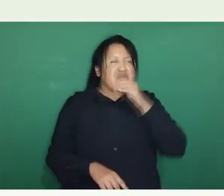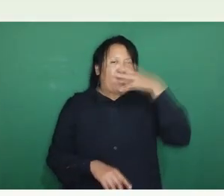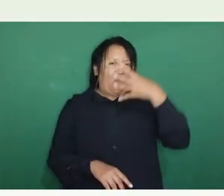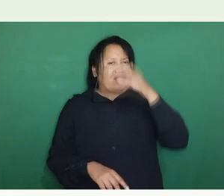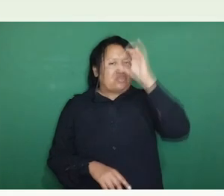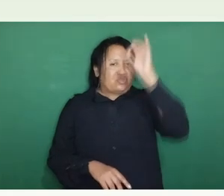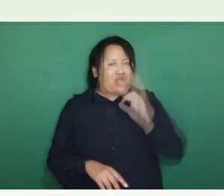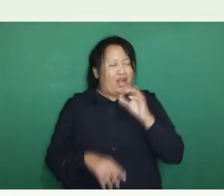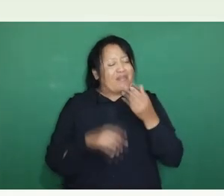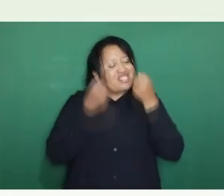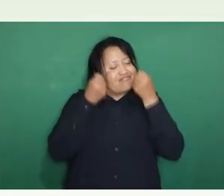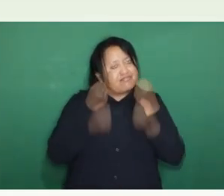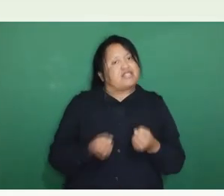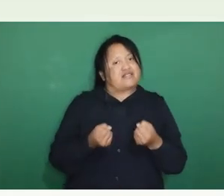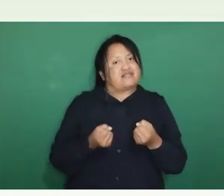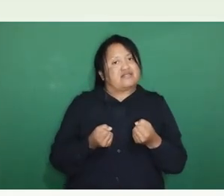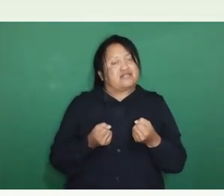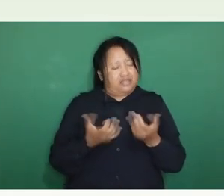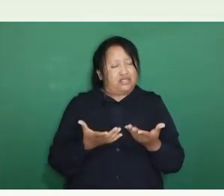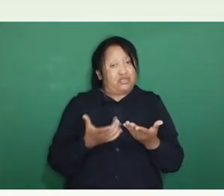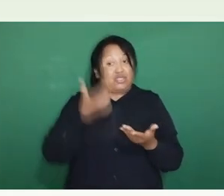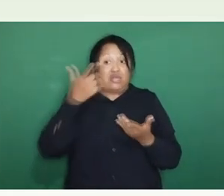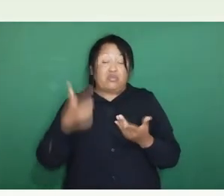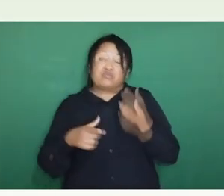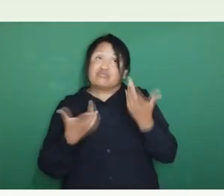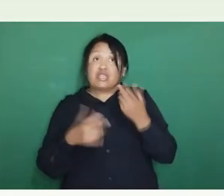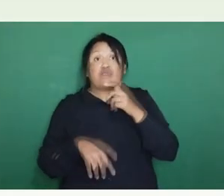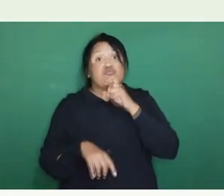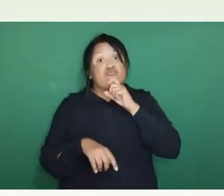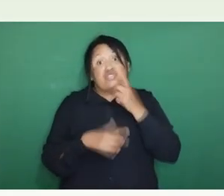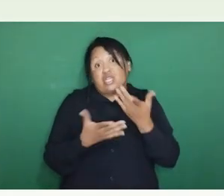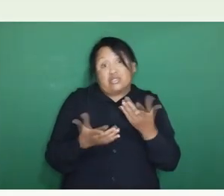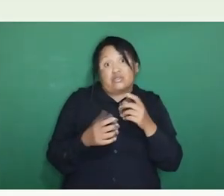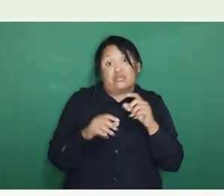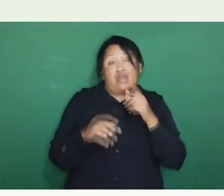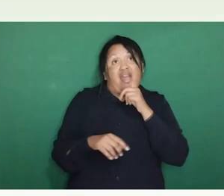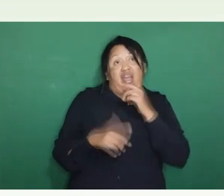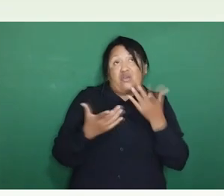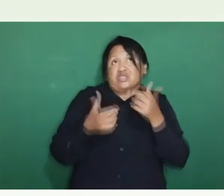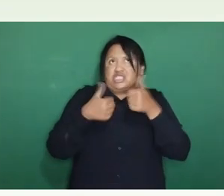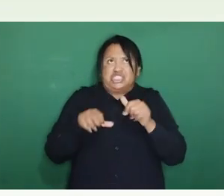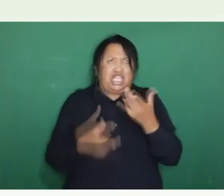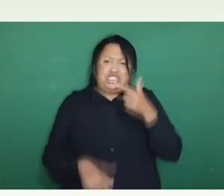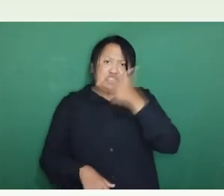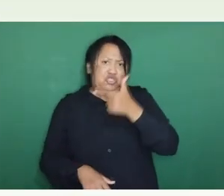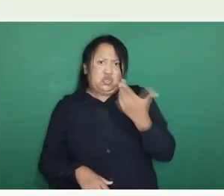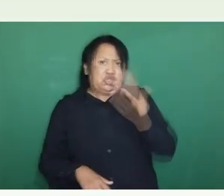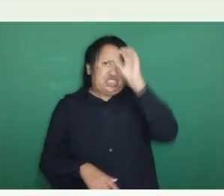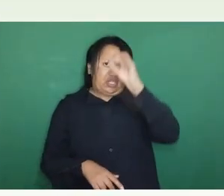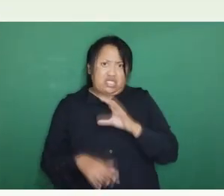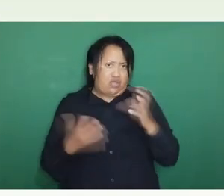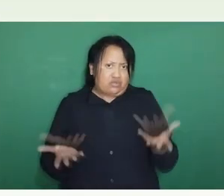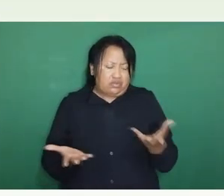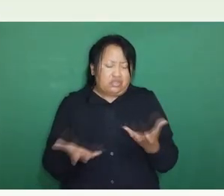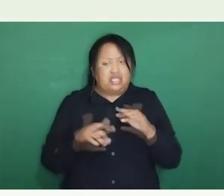ela é mais densa ela é mais densa do que o gelo por exemplo do que uma água que tá dois dois graus